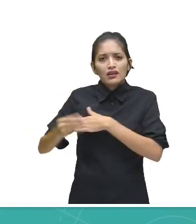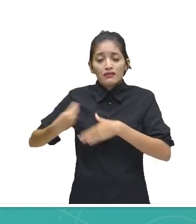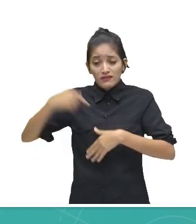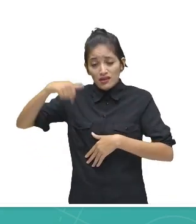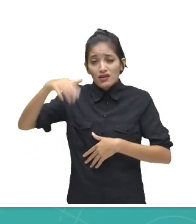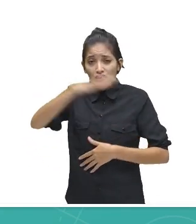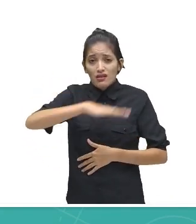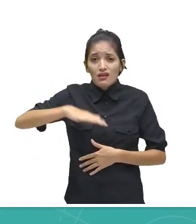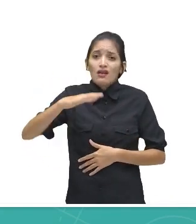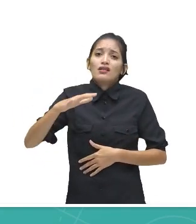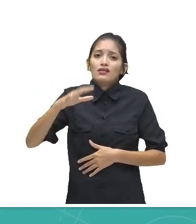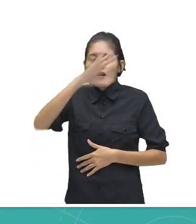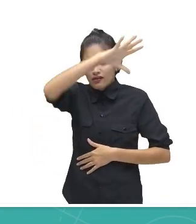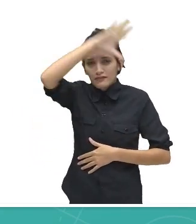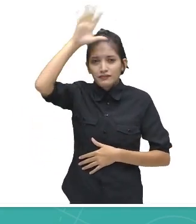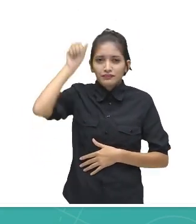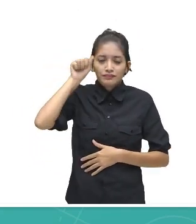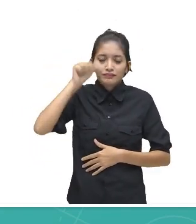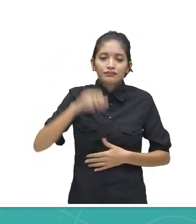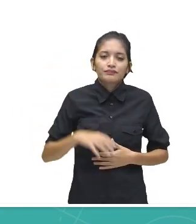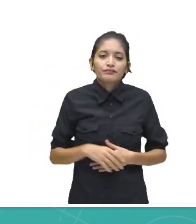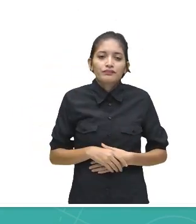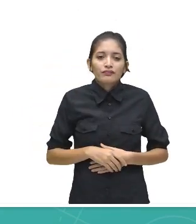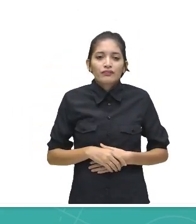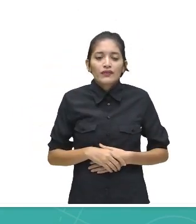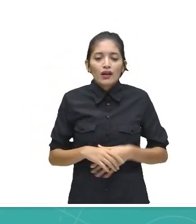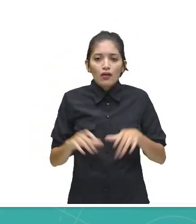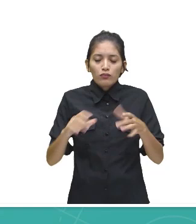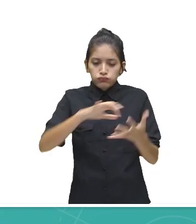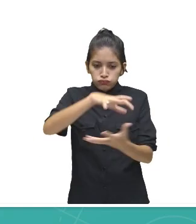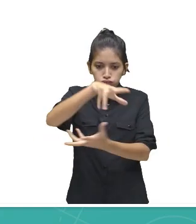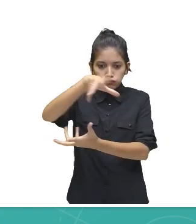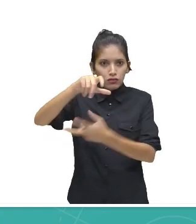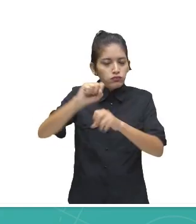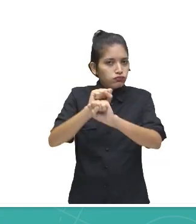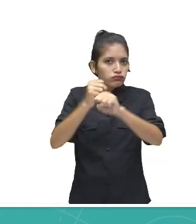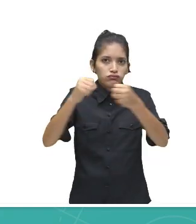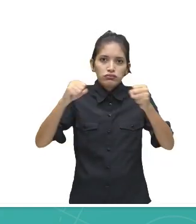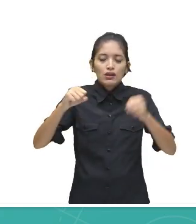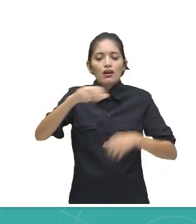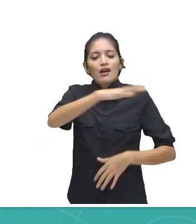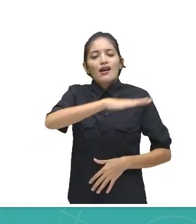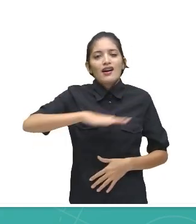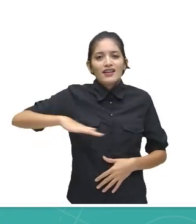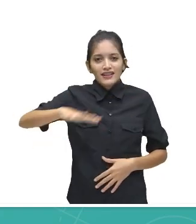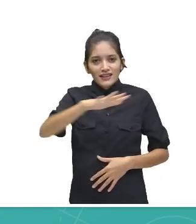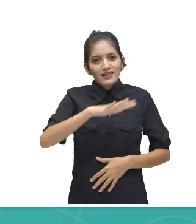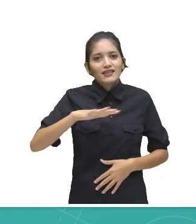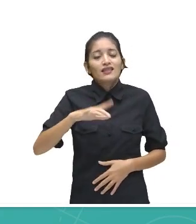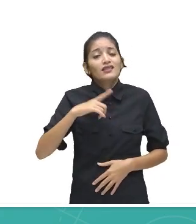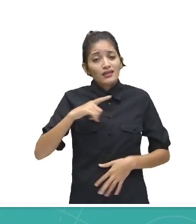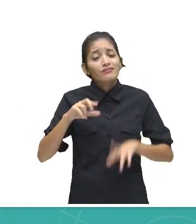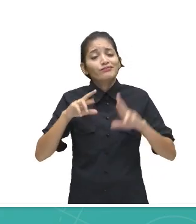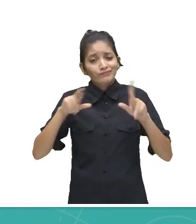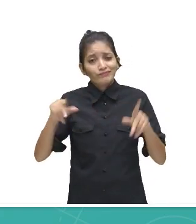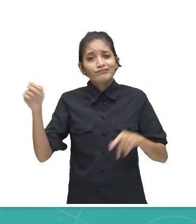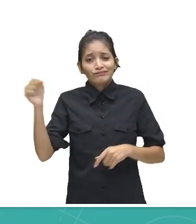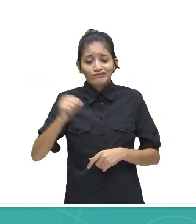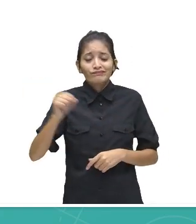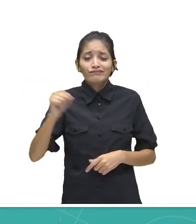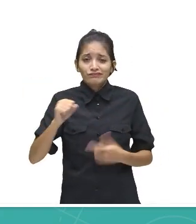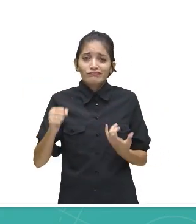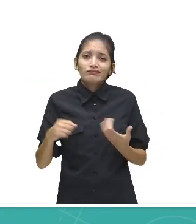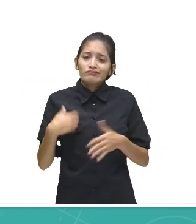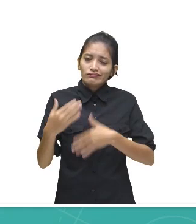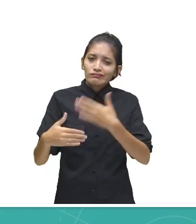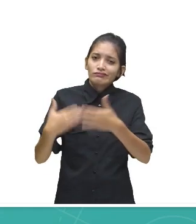aqui na região amazônica, né? A gente vê que nosso planeta ali é gigantesco e essas áreas ali têm essas diferenças, né, ao